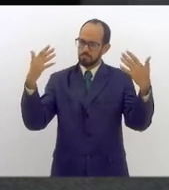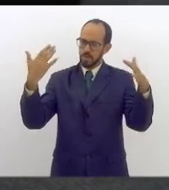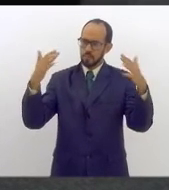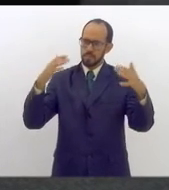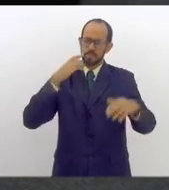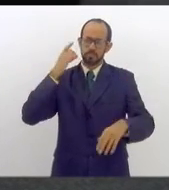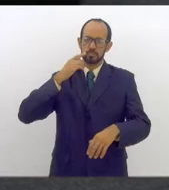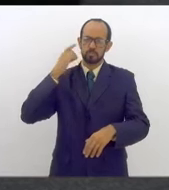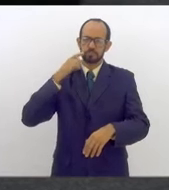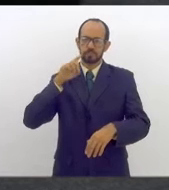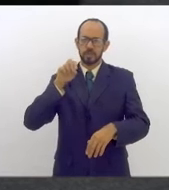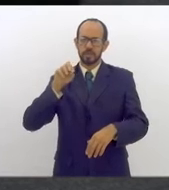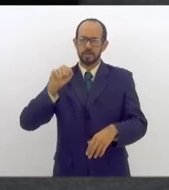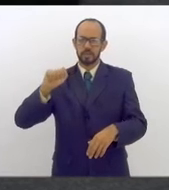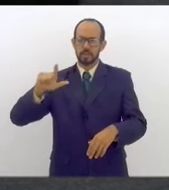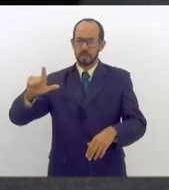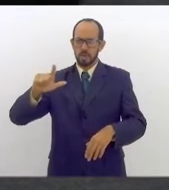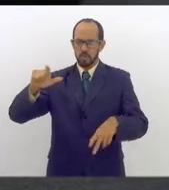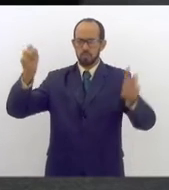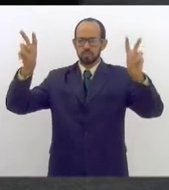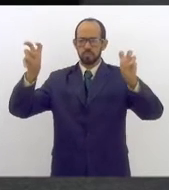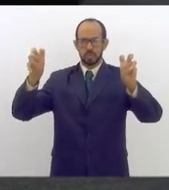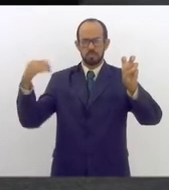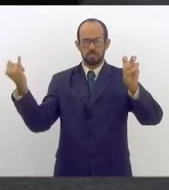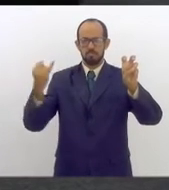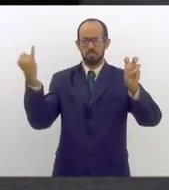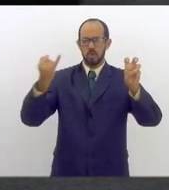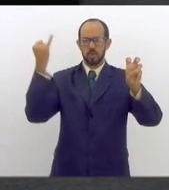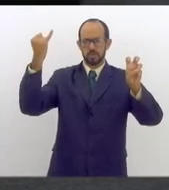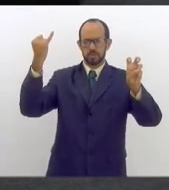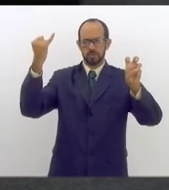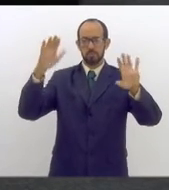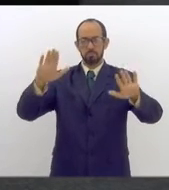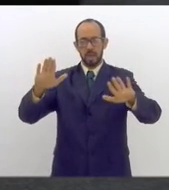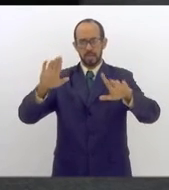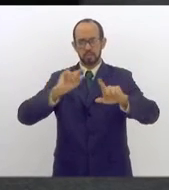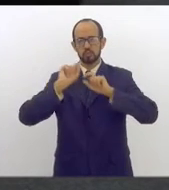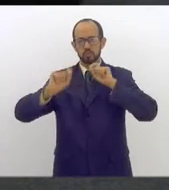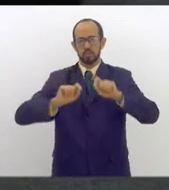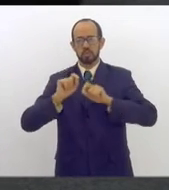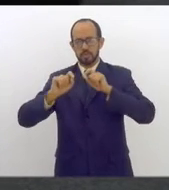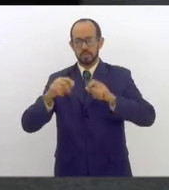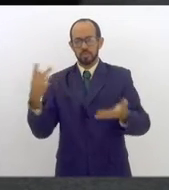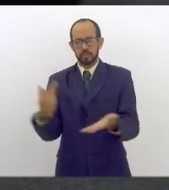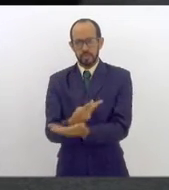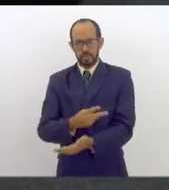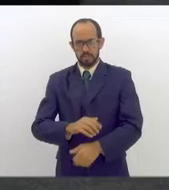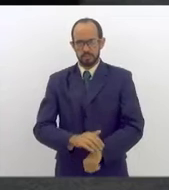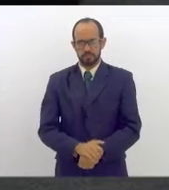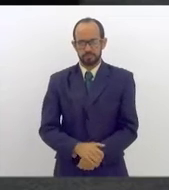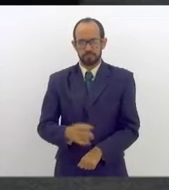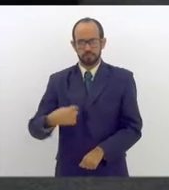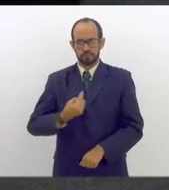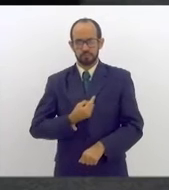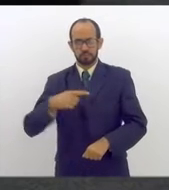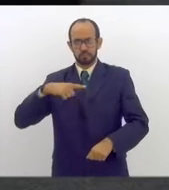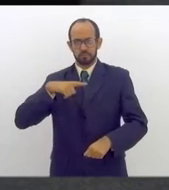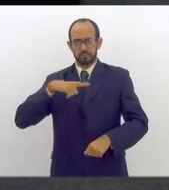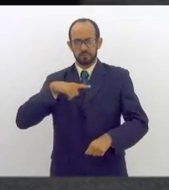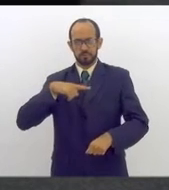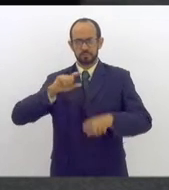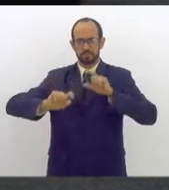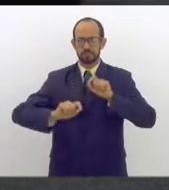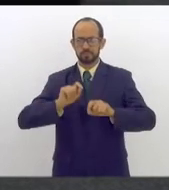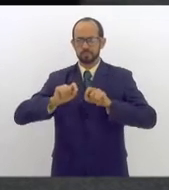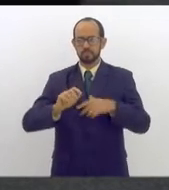deputado Daniel Liberon, o tema é importante. Ocorre que nós temos,